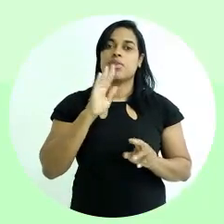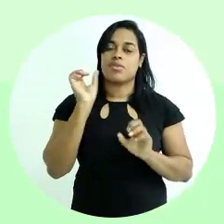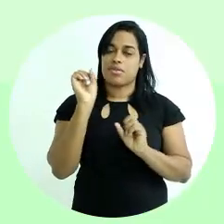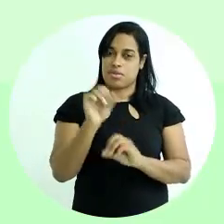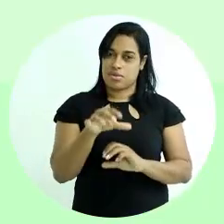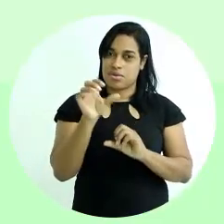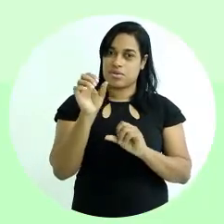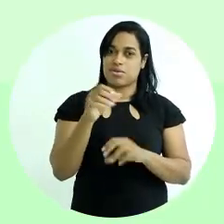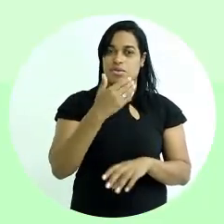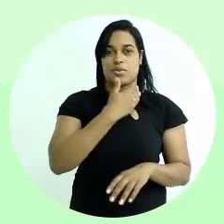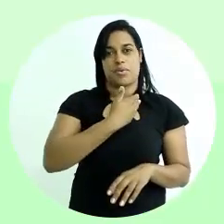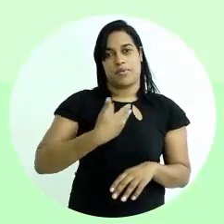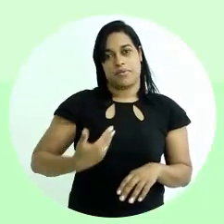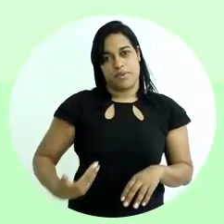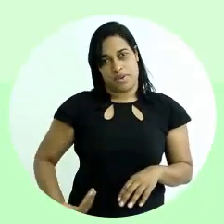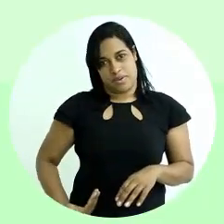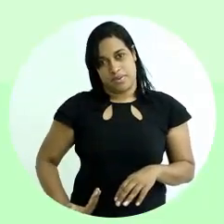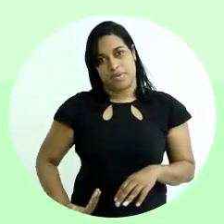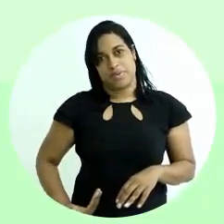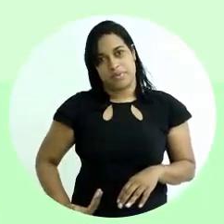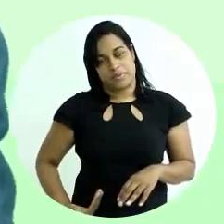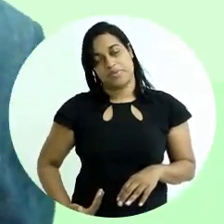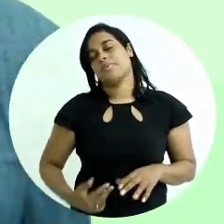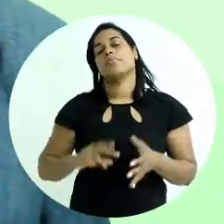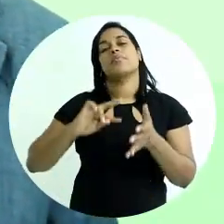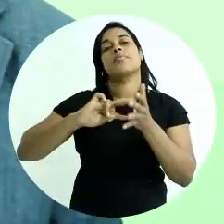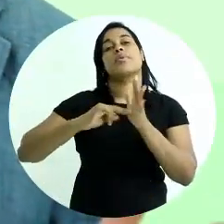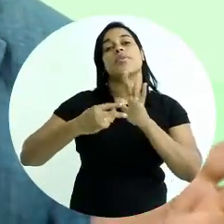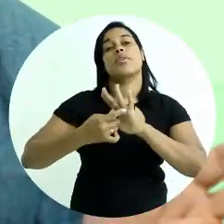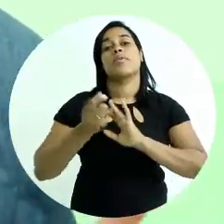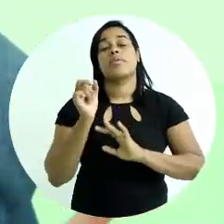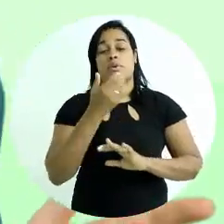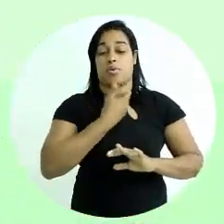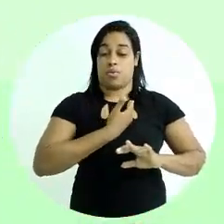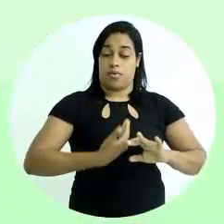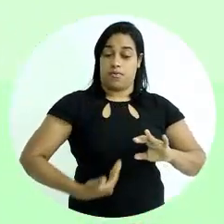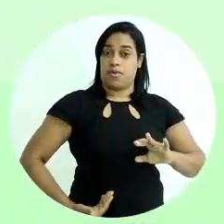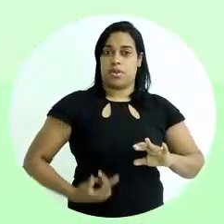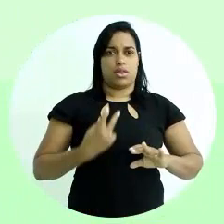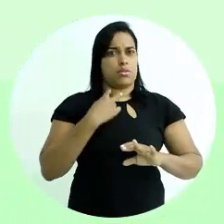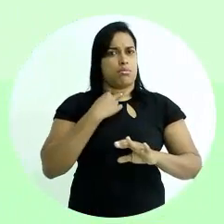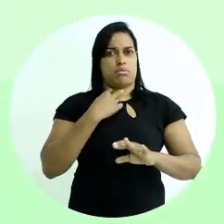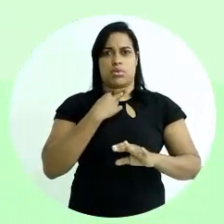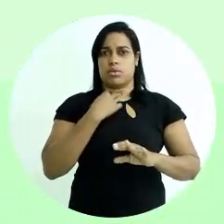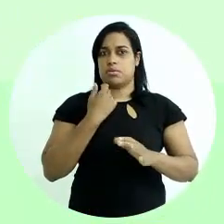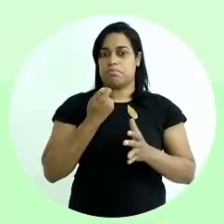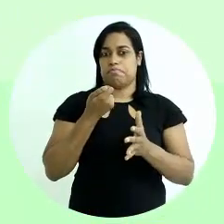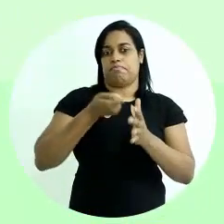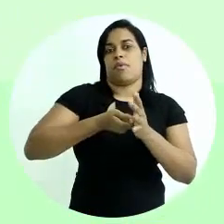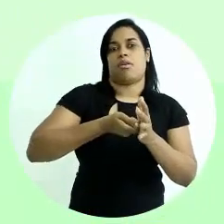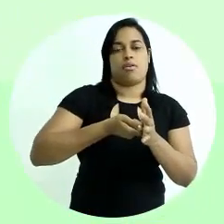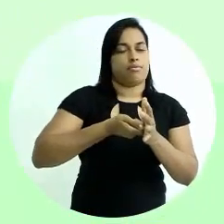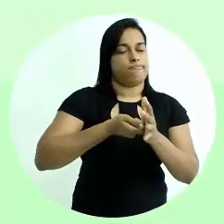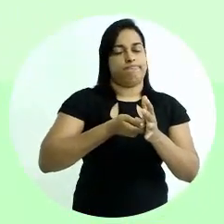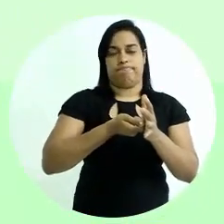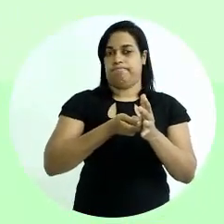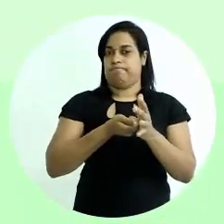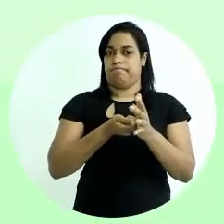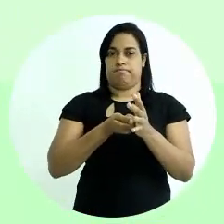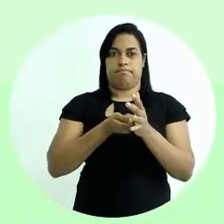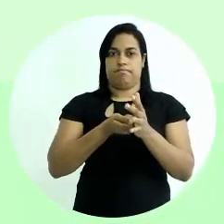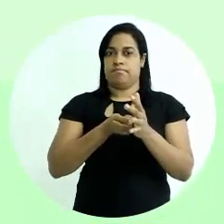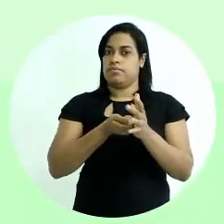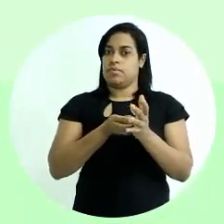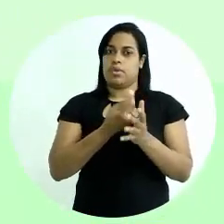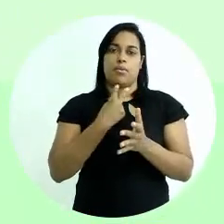do ensino público ou seja o ensino público não pode ser fornecido